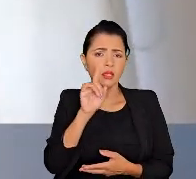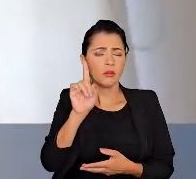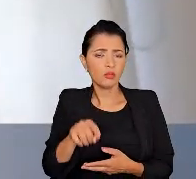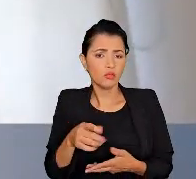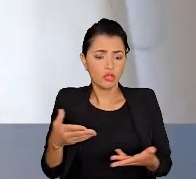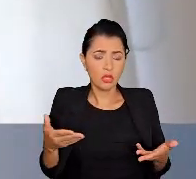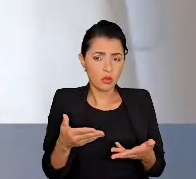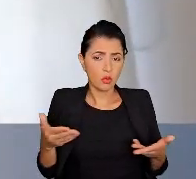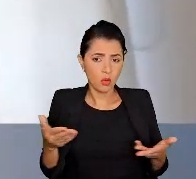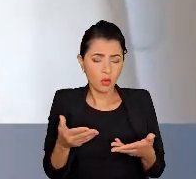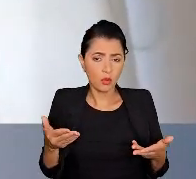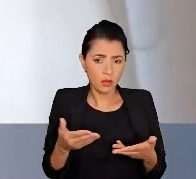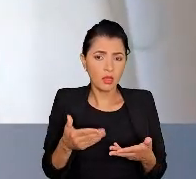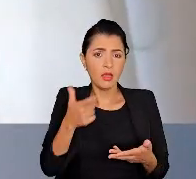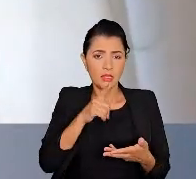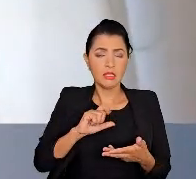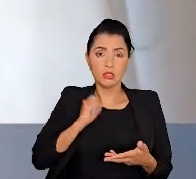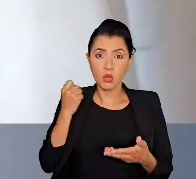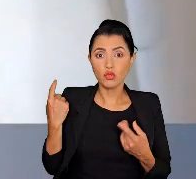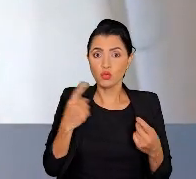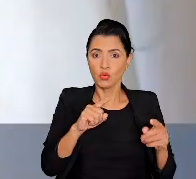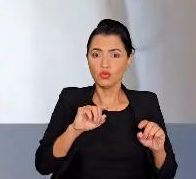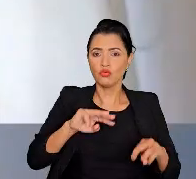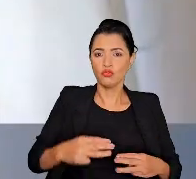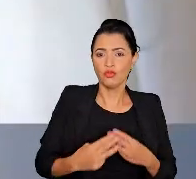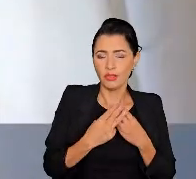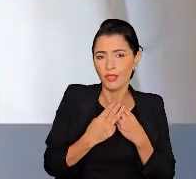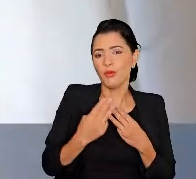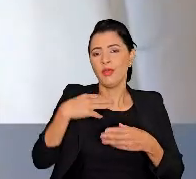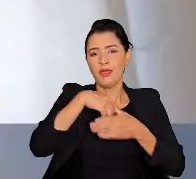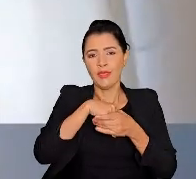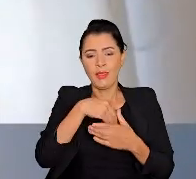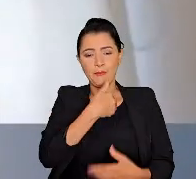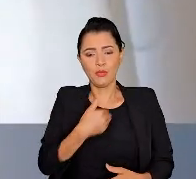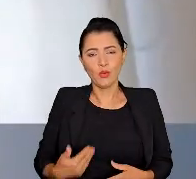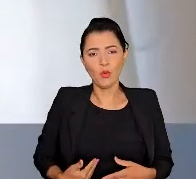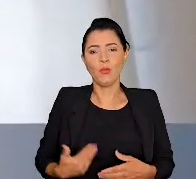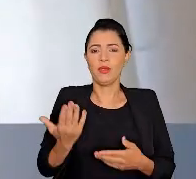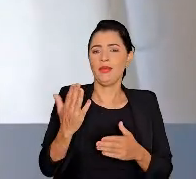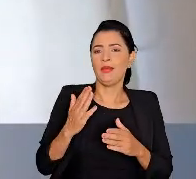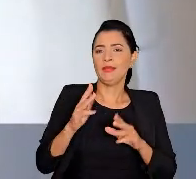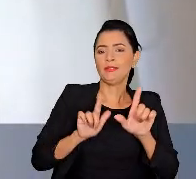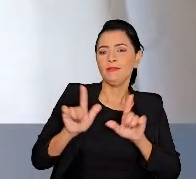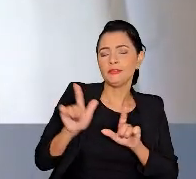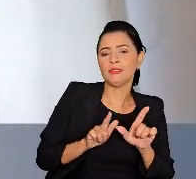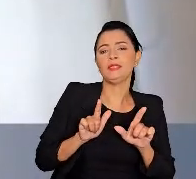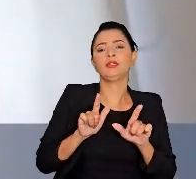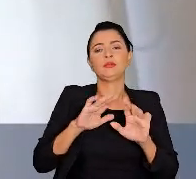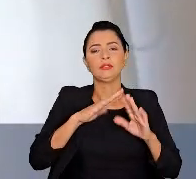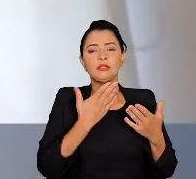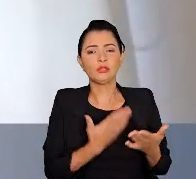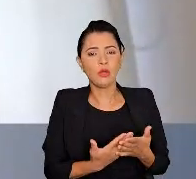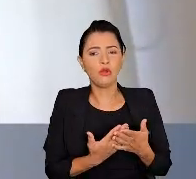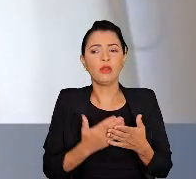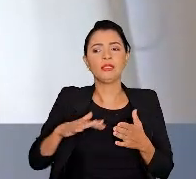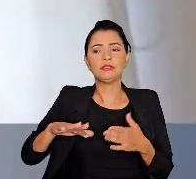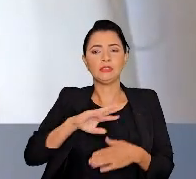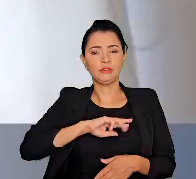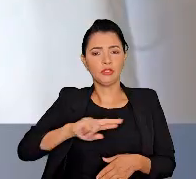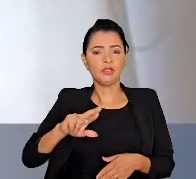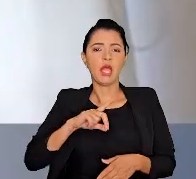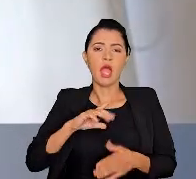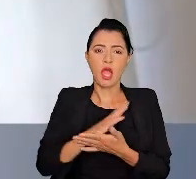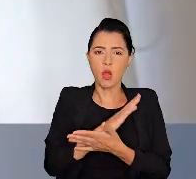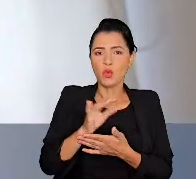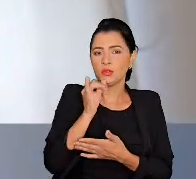contemporâneos de antissemitismo na vida pública, na mídia, nas escolas e na esfera religiosa, alguns exemplos que aqui eu